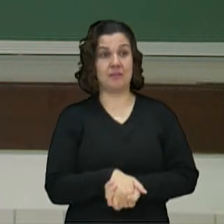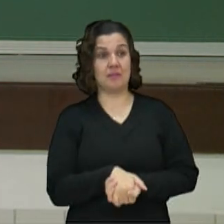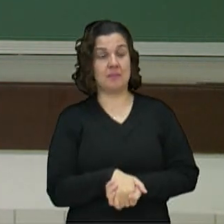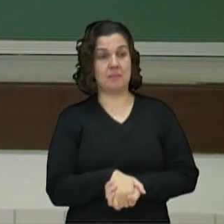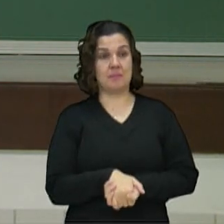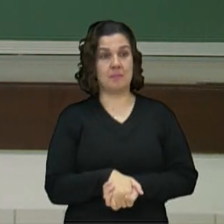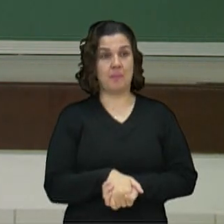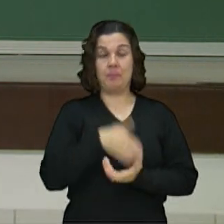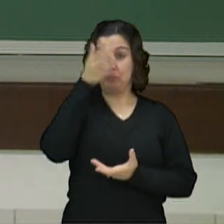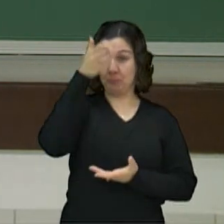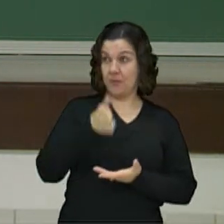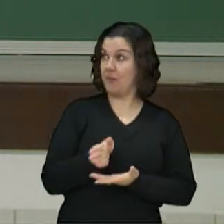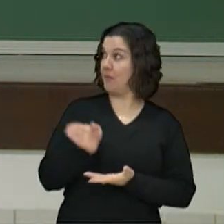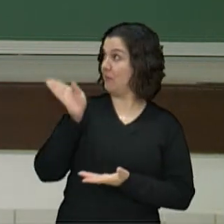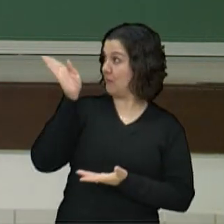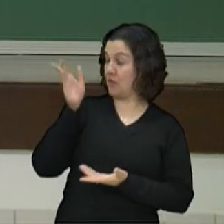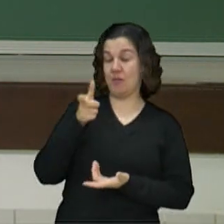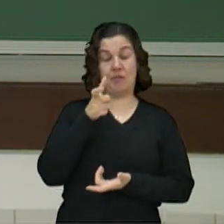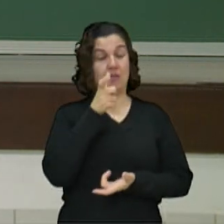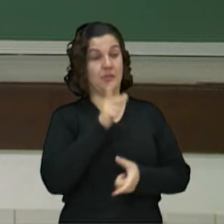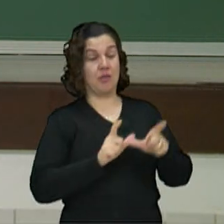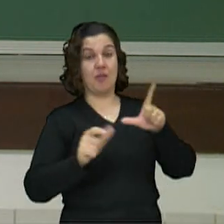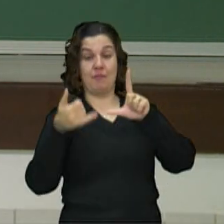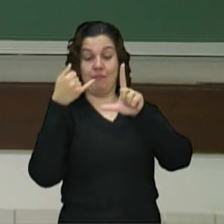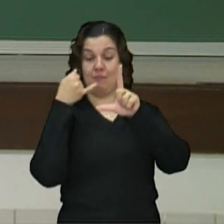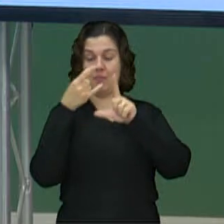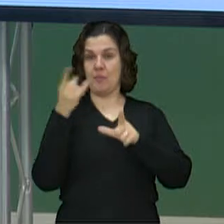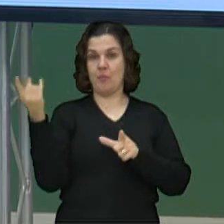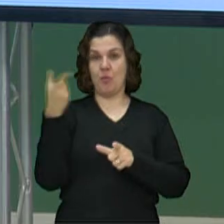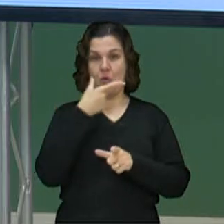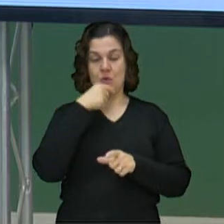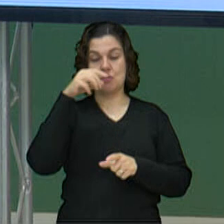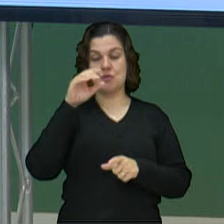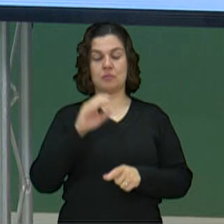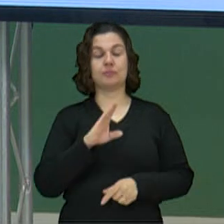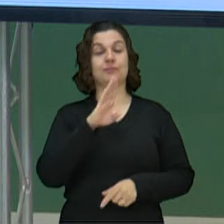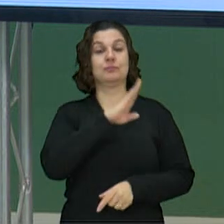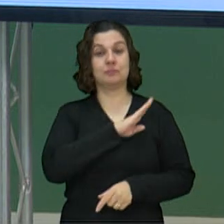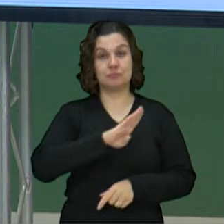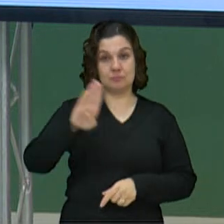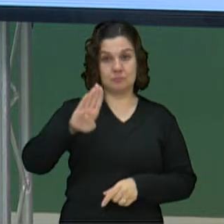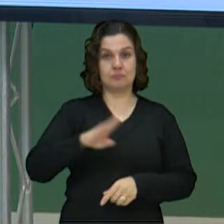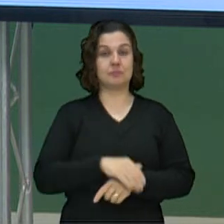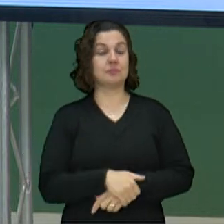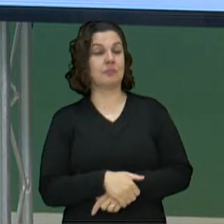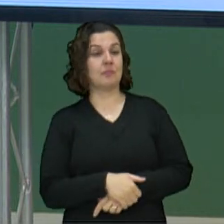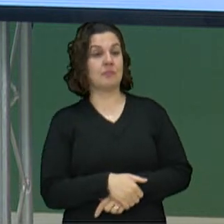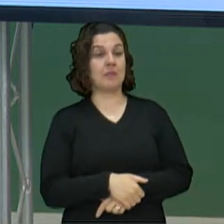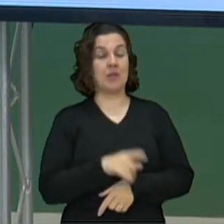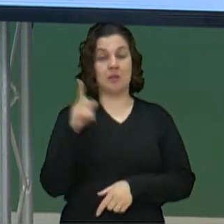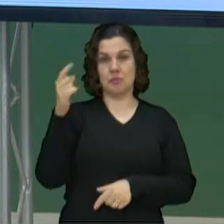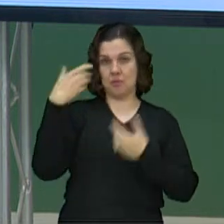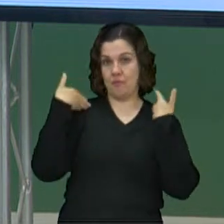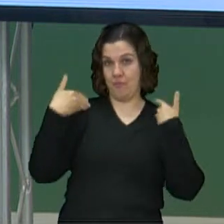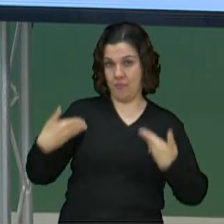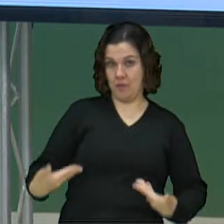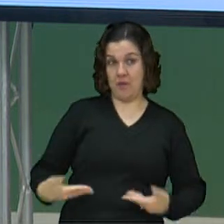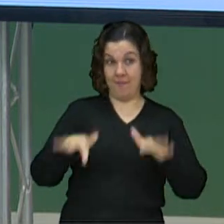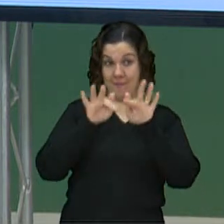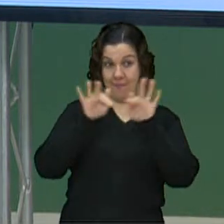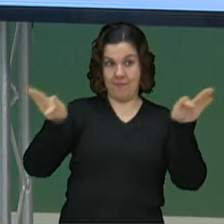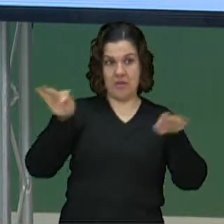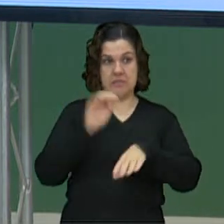da guerra. Aqui você tem a imagem dele, Benito Mussolini, e uma de suas